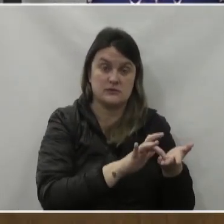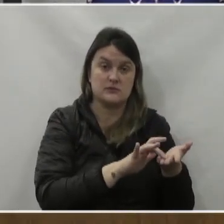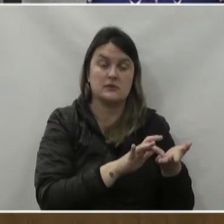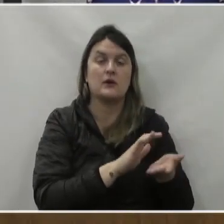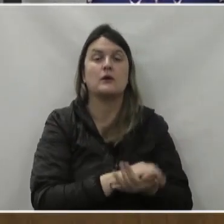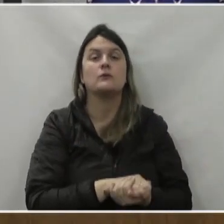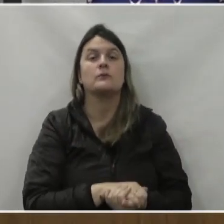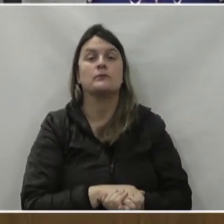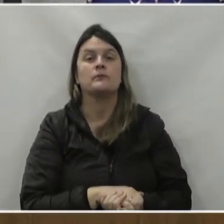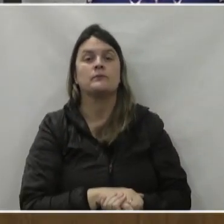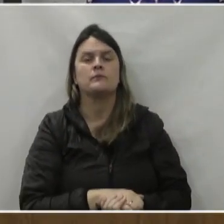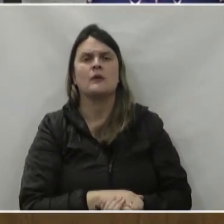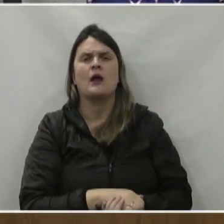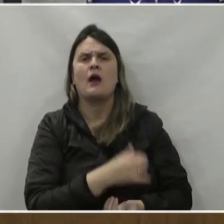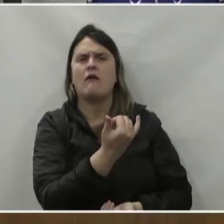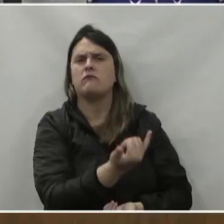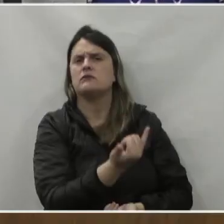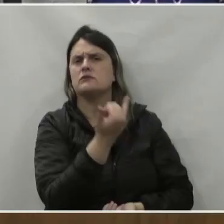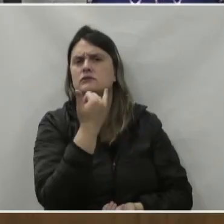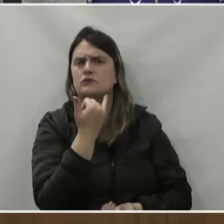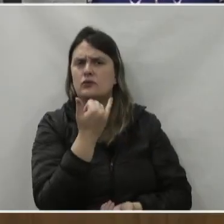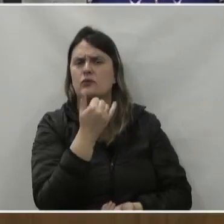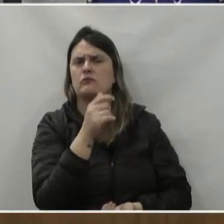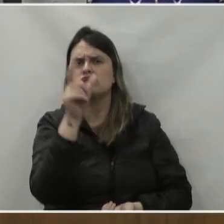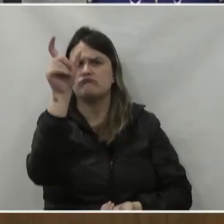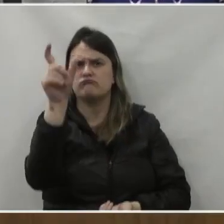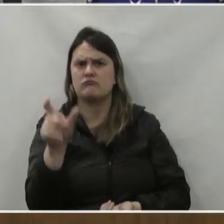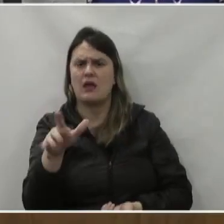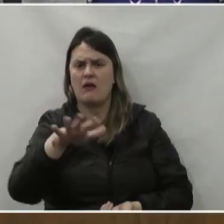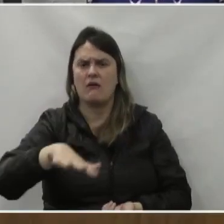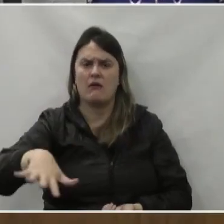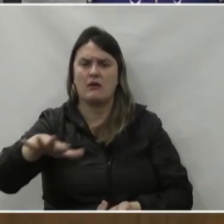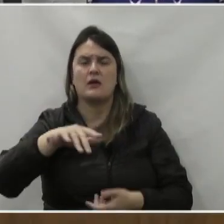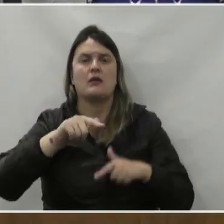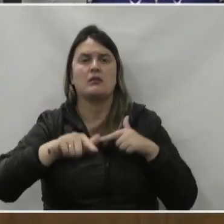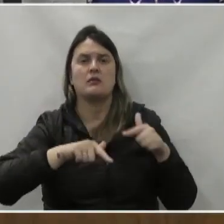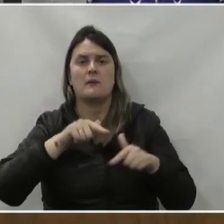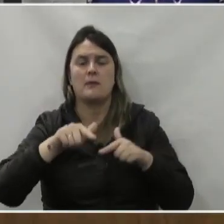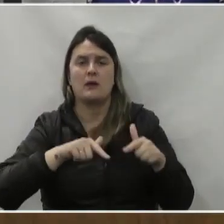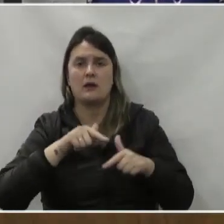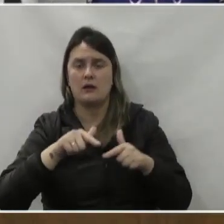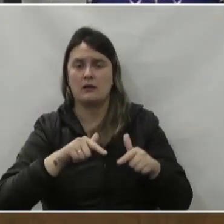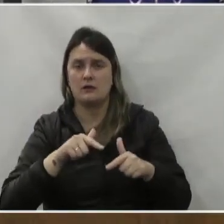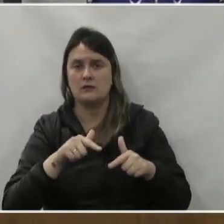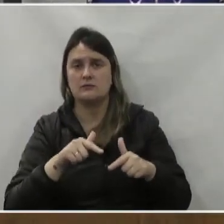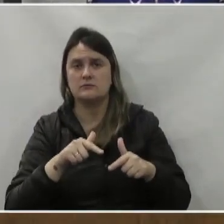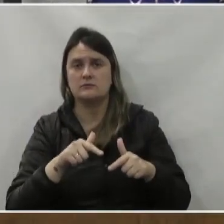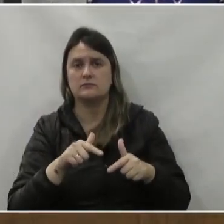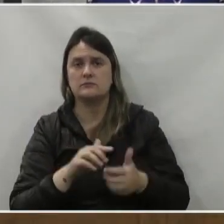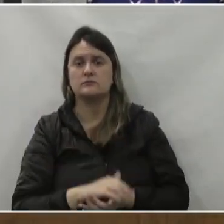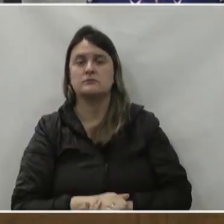Ambiente, foi informado que o referido setor manteria atendimento